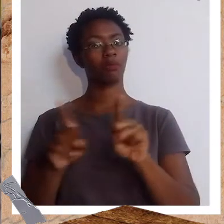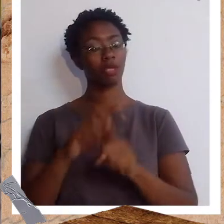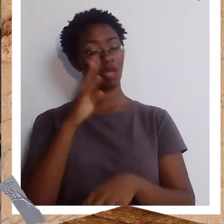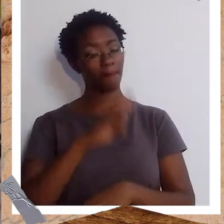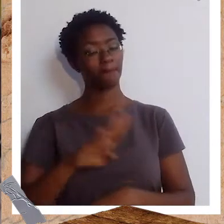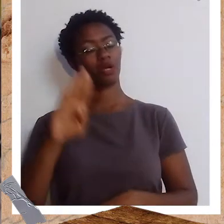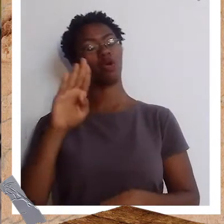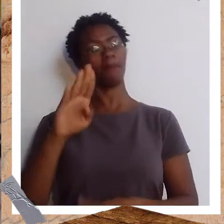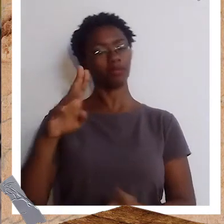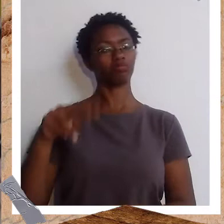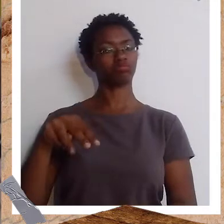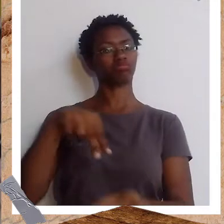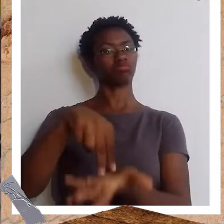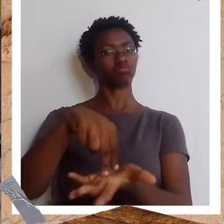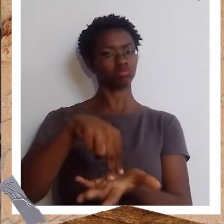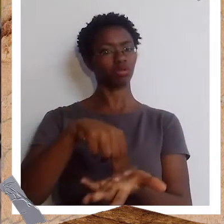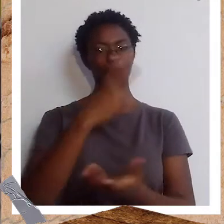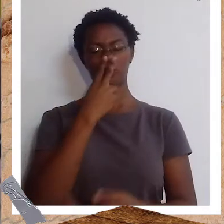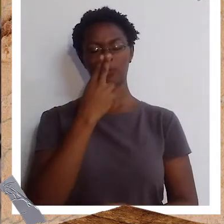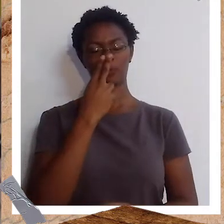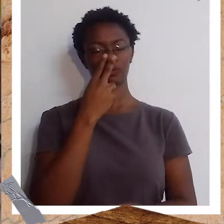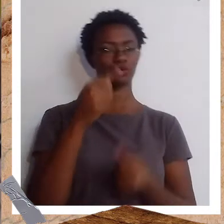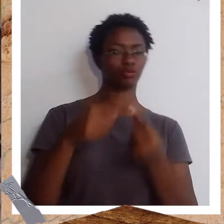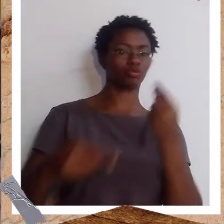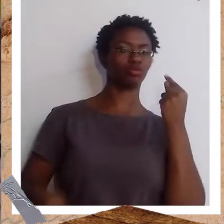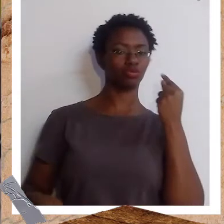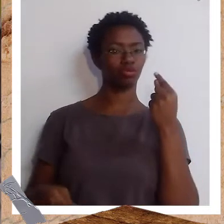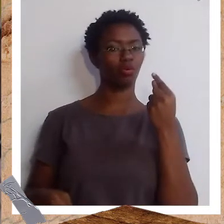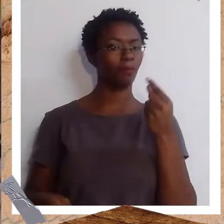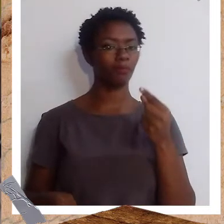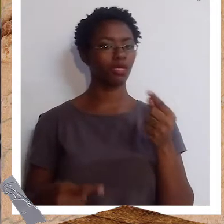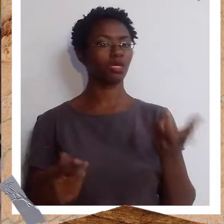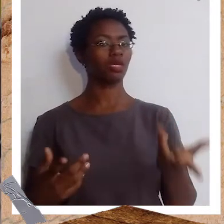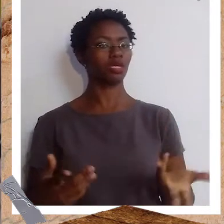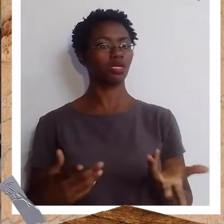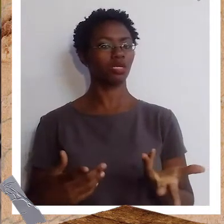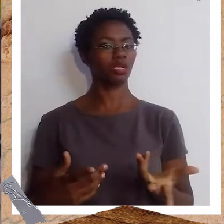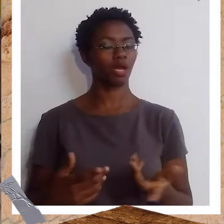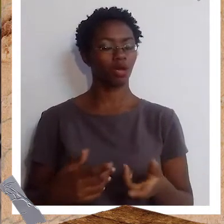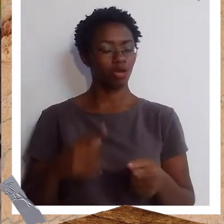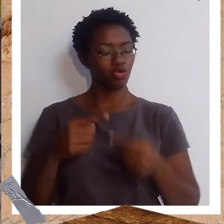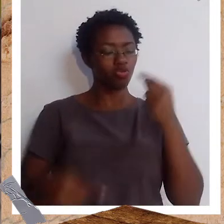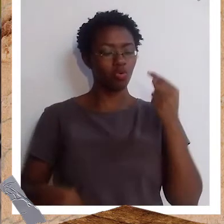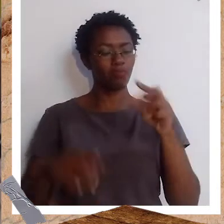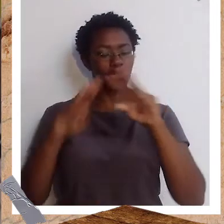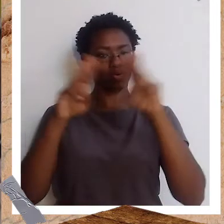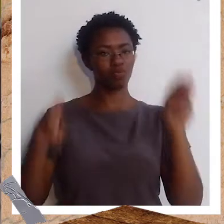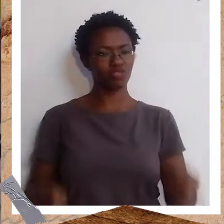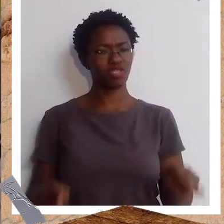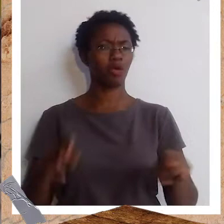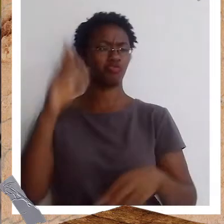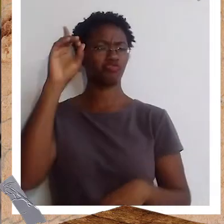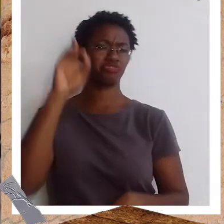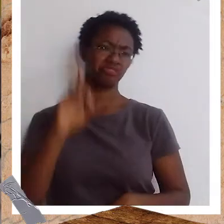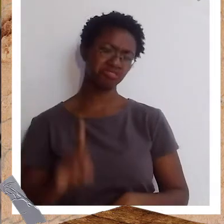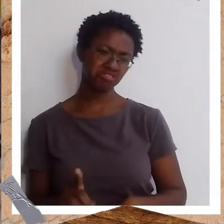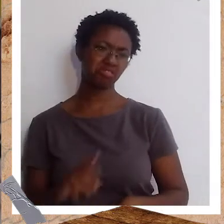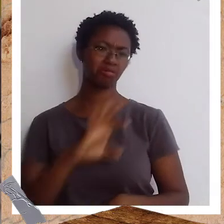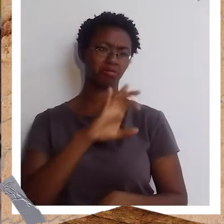protagonismo que muitas vezes não corresponde aos cargos dos museus, né, às direções,